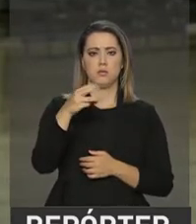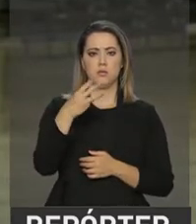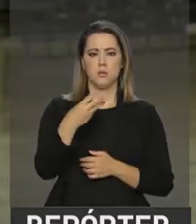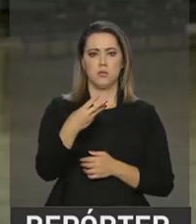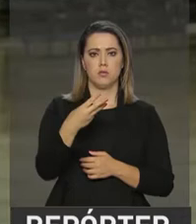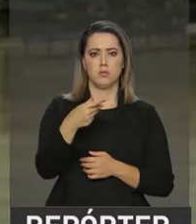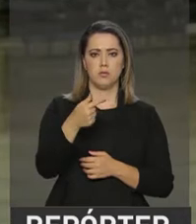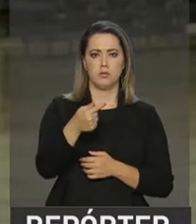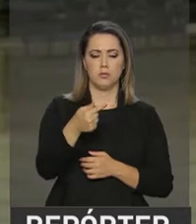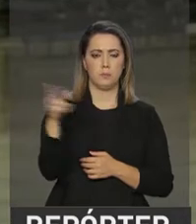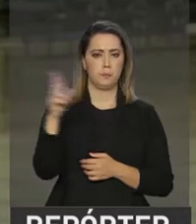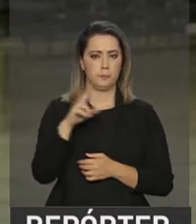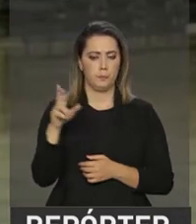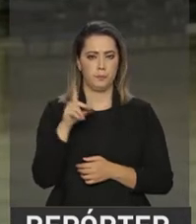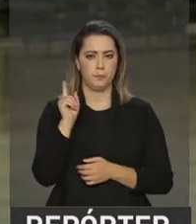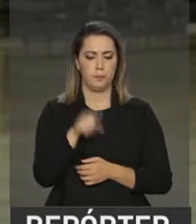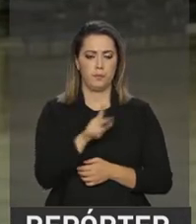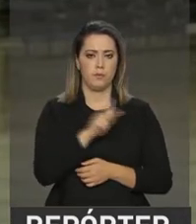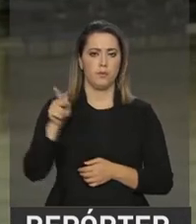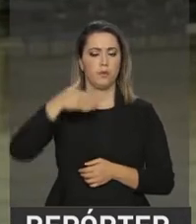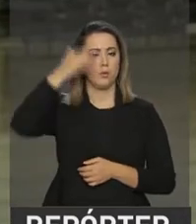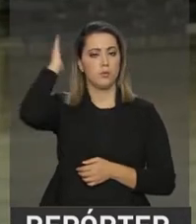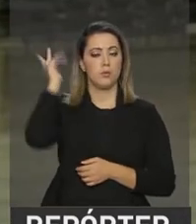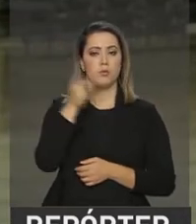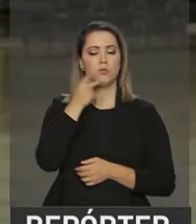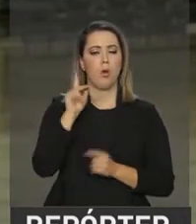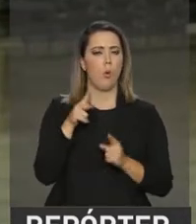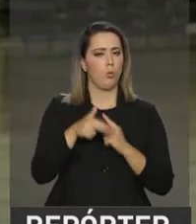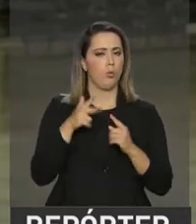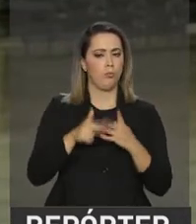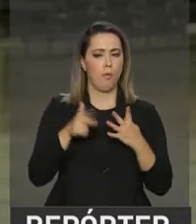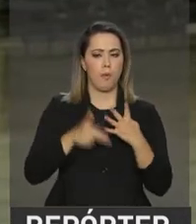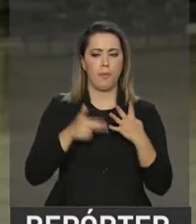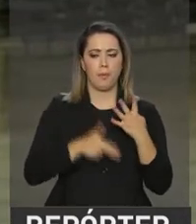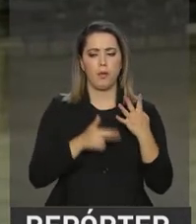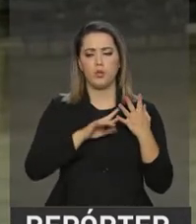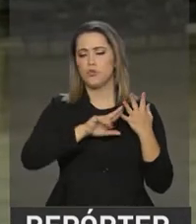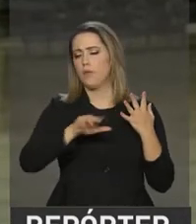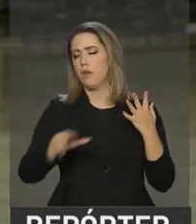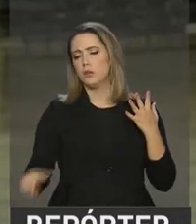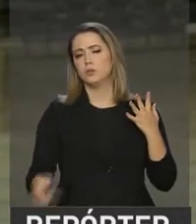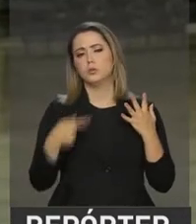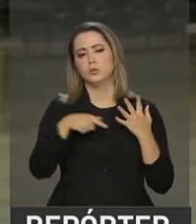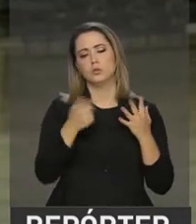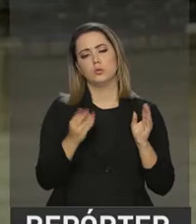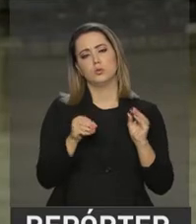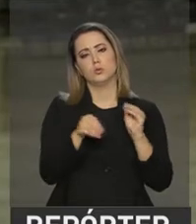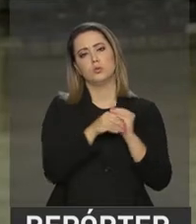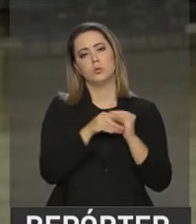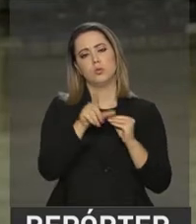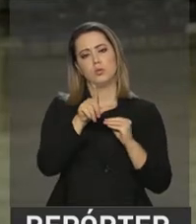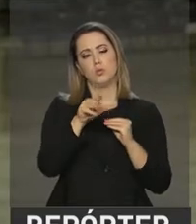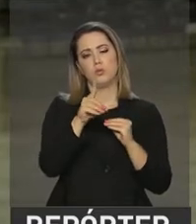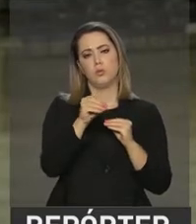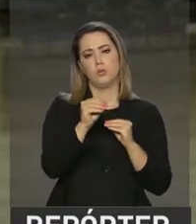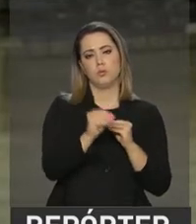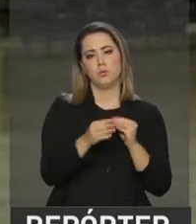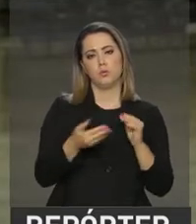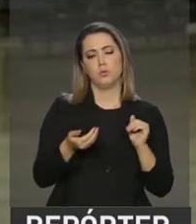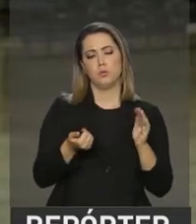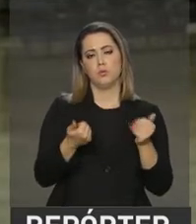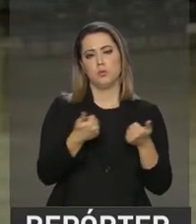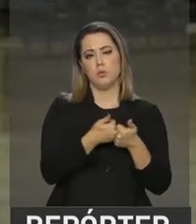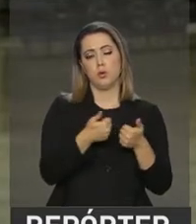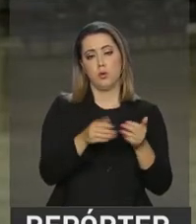937 reais o presidente michel temer e vetou uma série de artigos que estavam na série the oc chegou do congresso